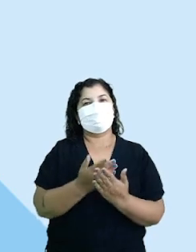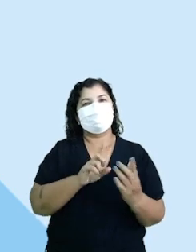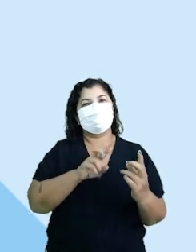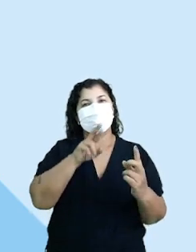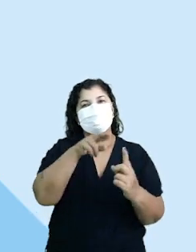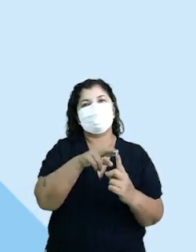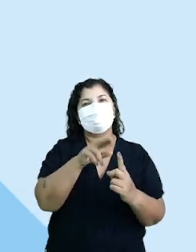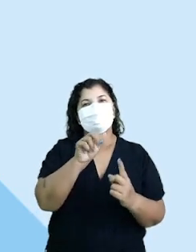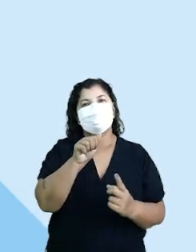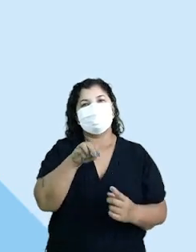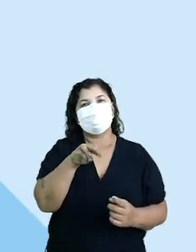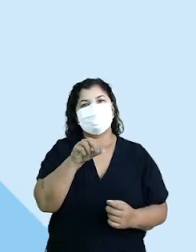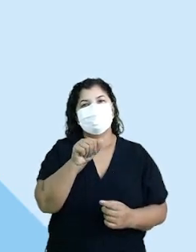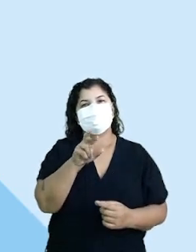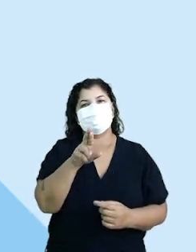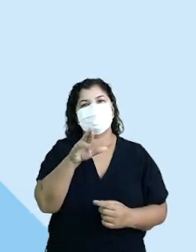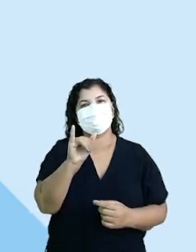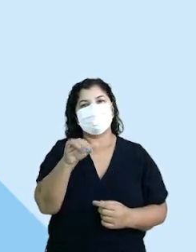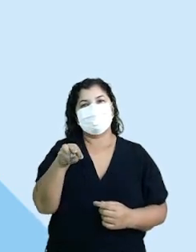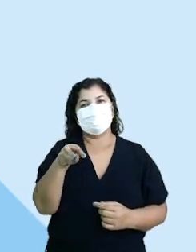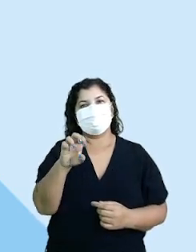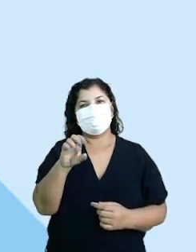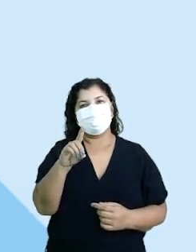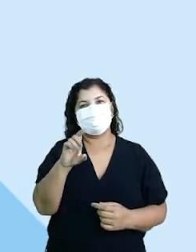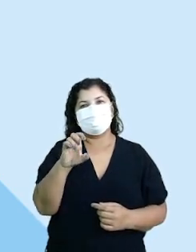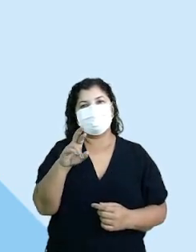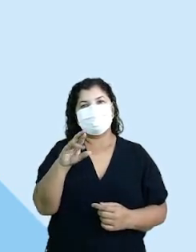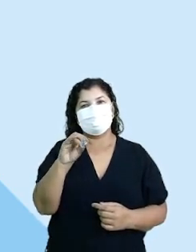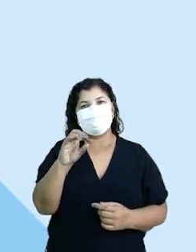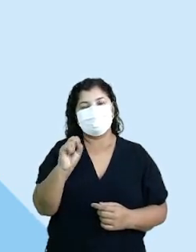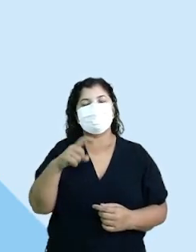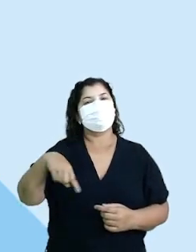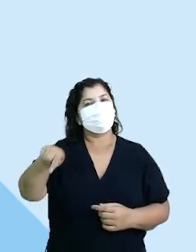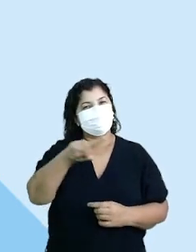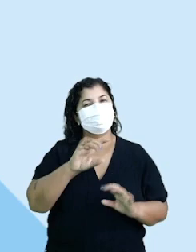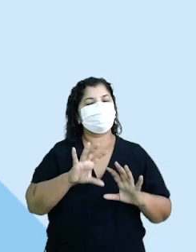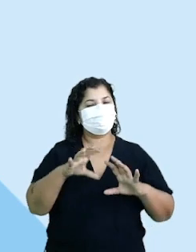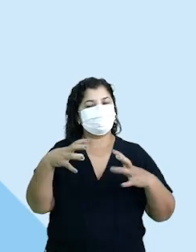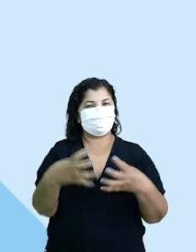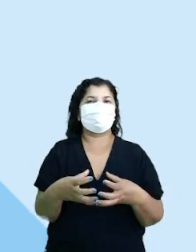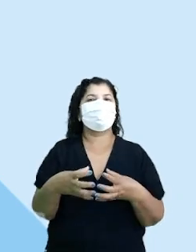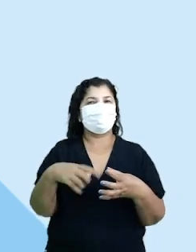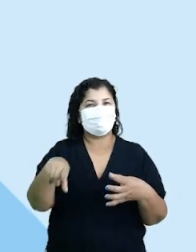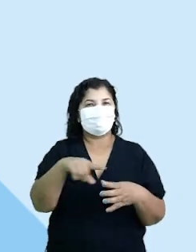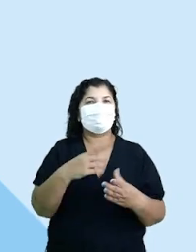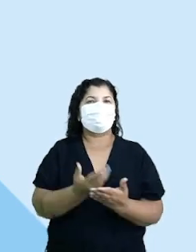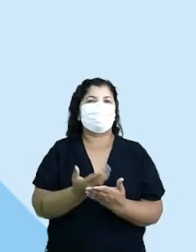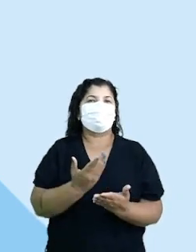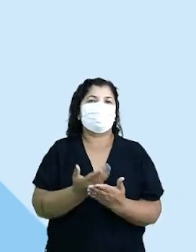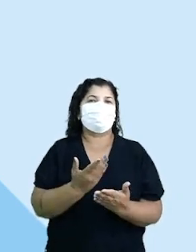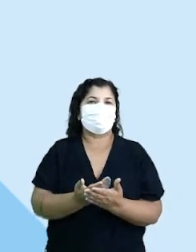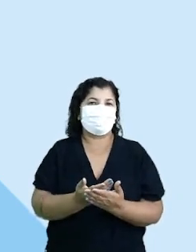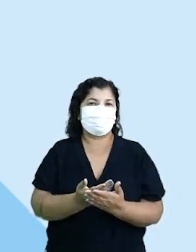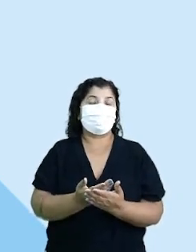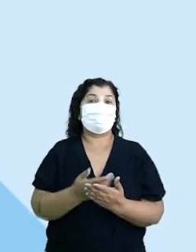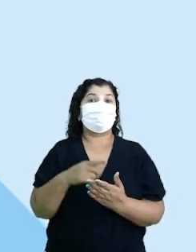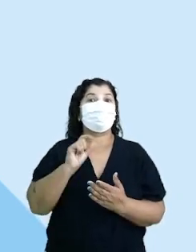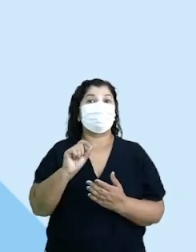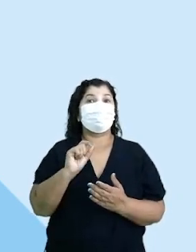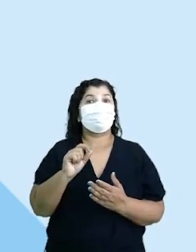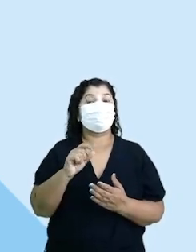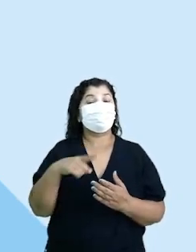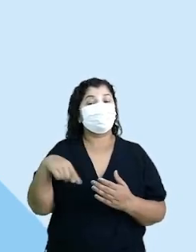de Medeiros, para todos os meus estudantes, para os meus colegas professores, para toda a minha equipe, porque é fruto da